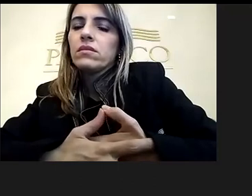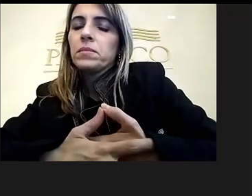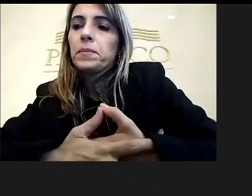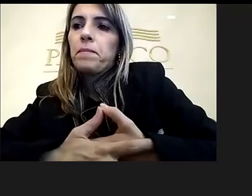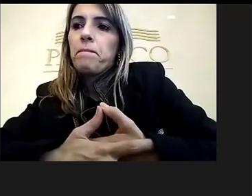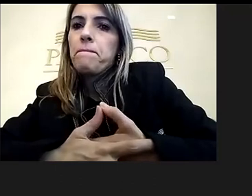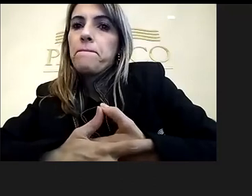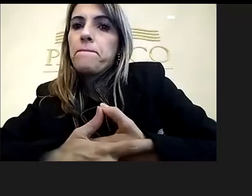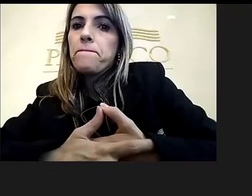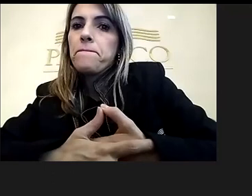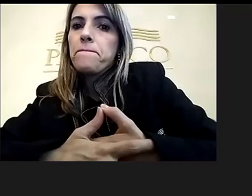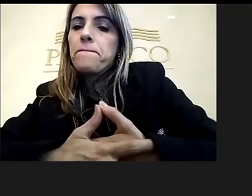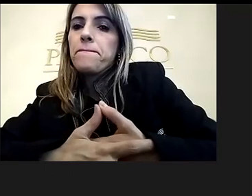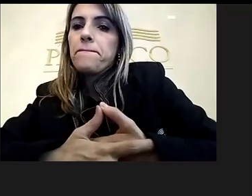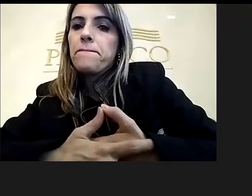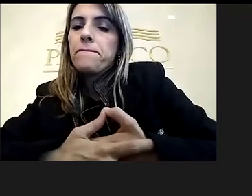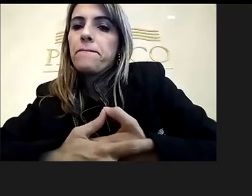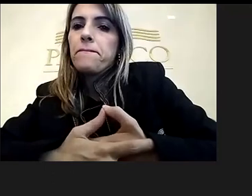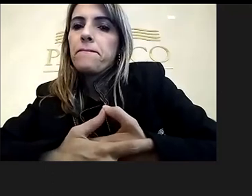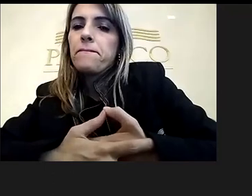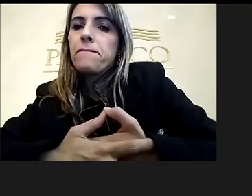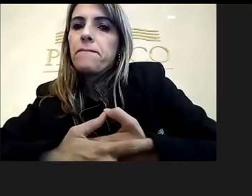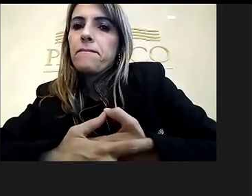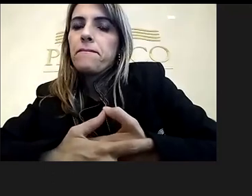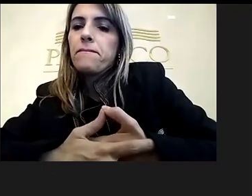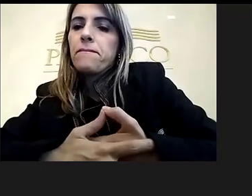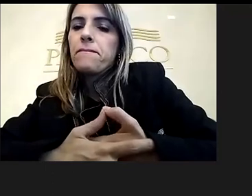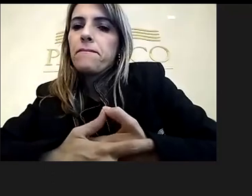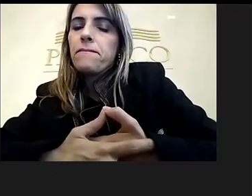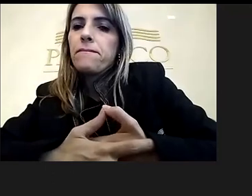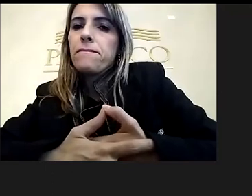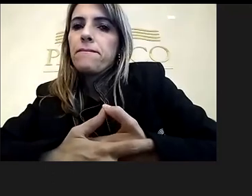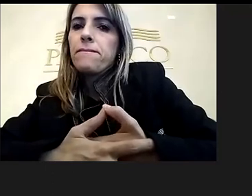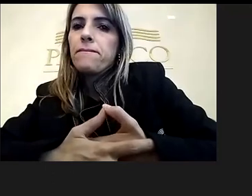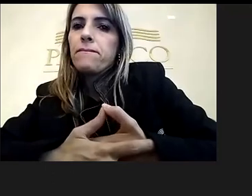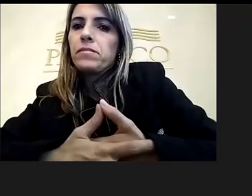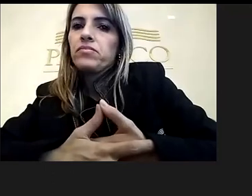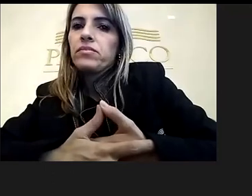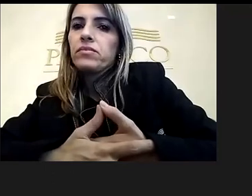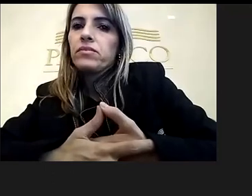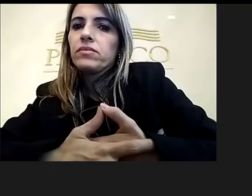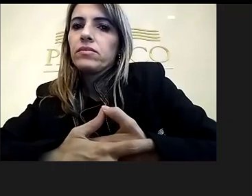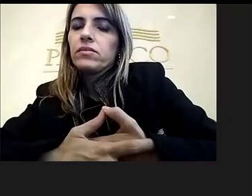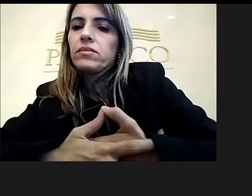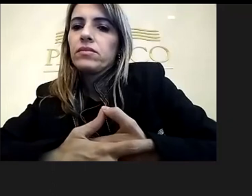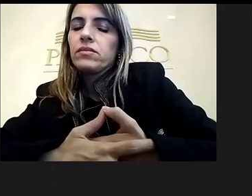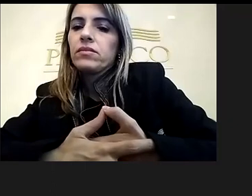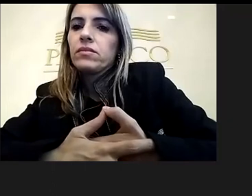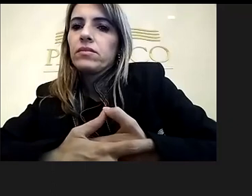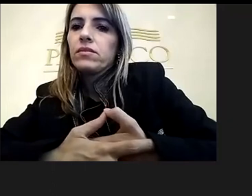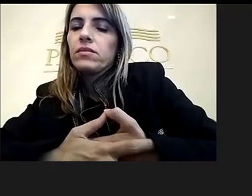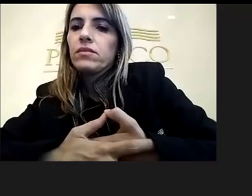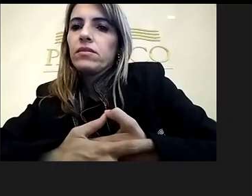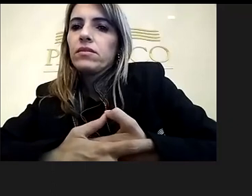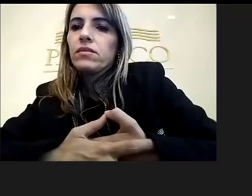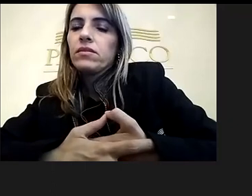Como é que era com seus irmãos? Aí tem uma namorada, tem uma esposa, a esposa tem um marido.